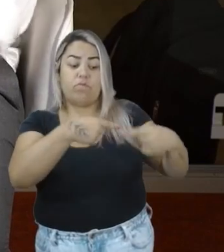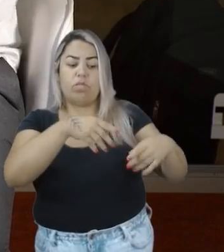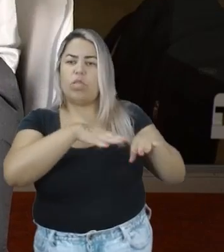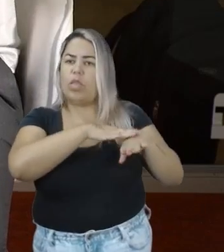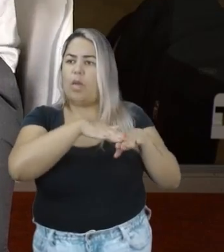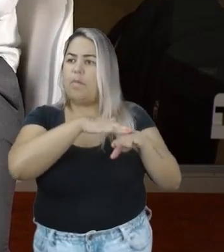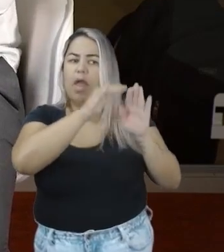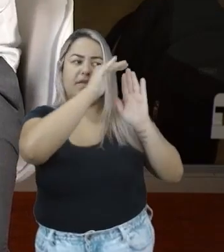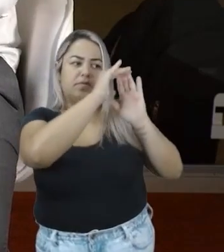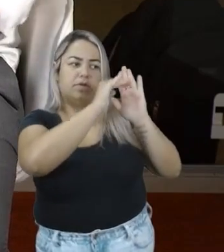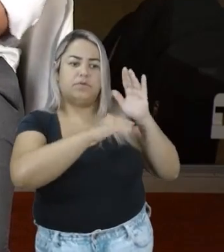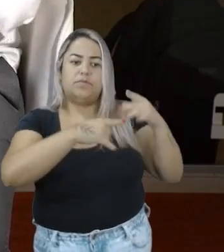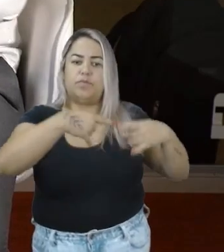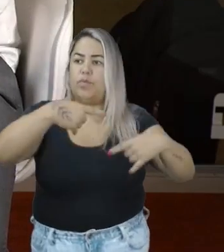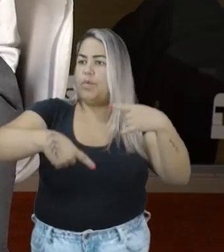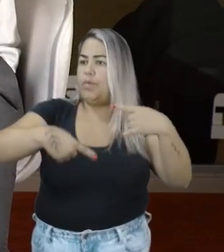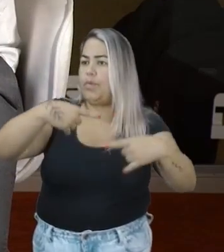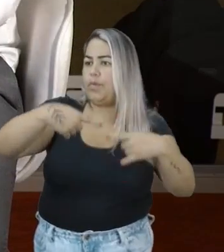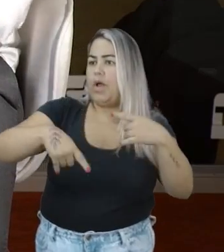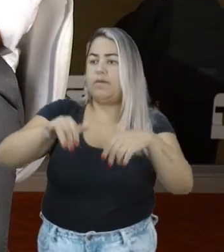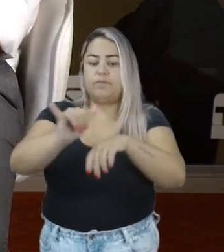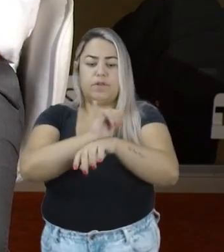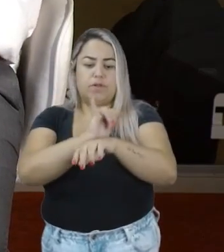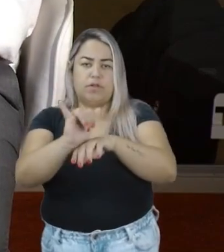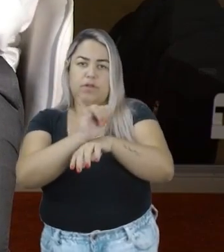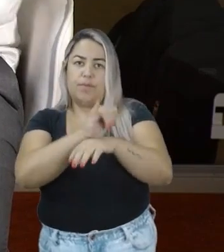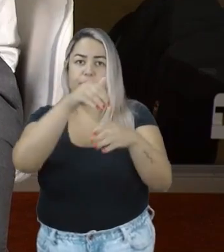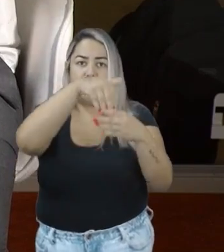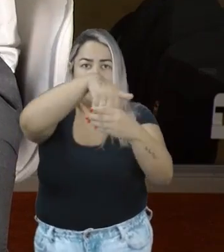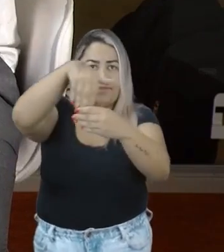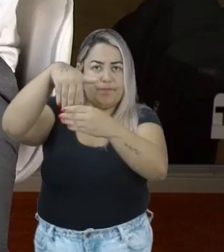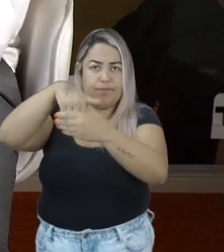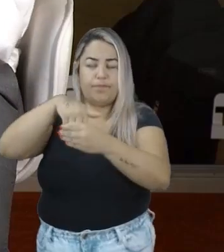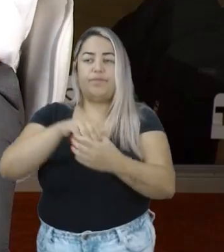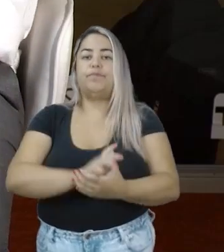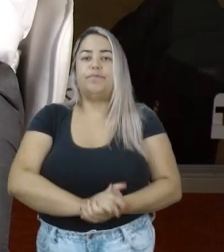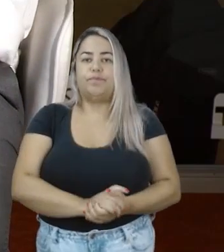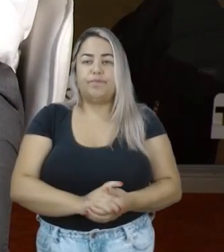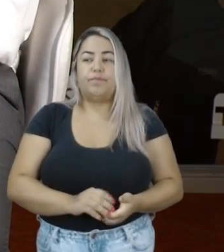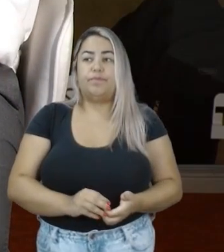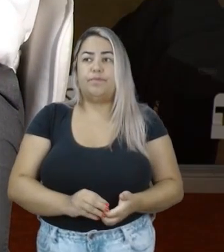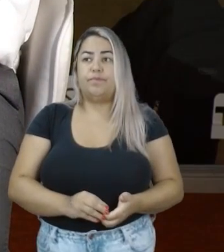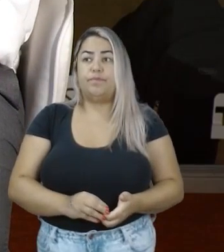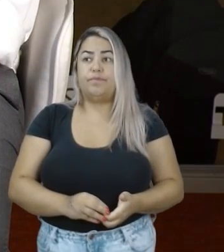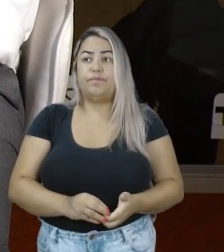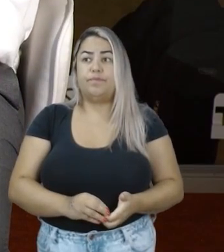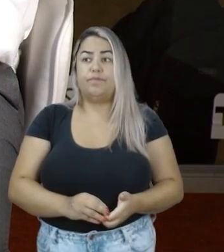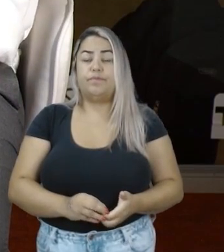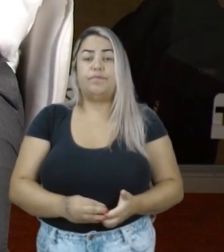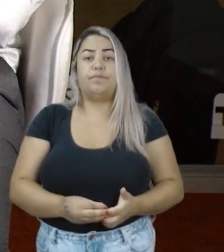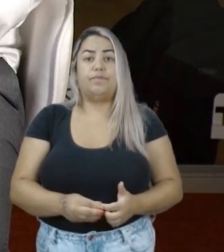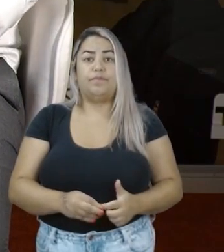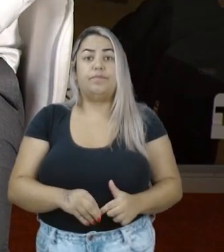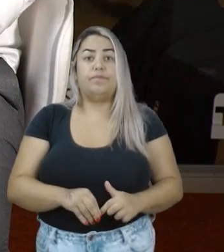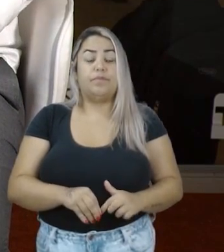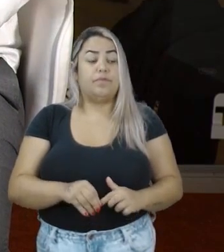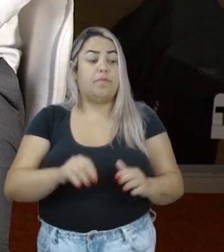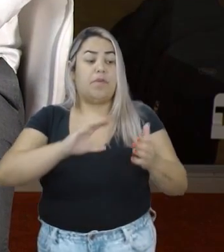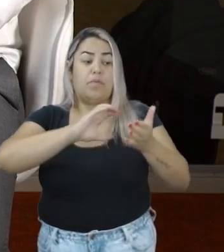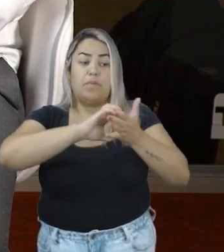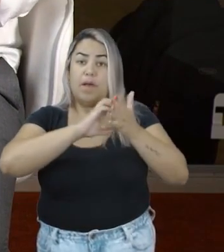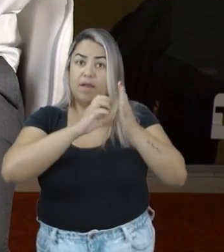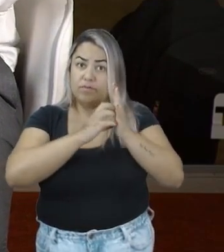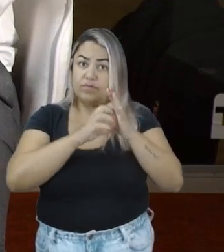as pautas políticas, a estratégia eleitoral, a conjuntura e, portanto, é um partido